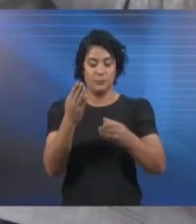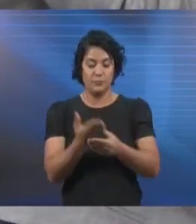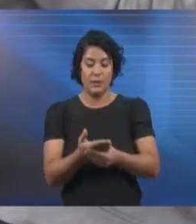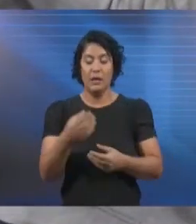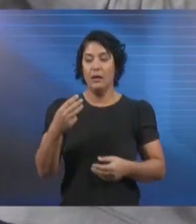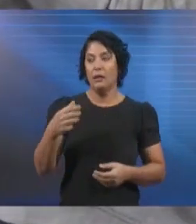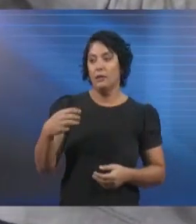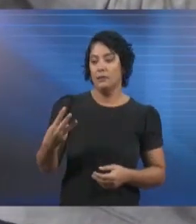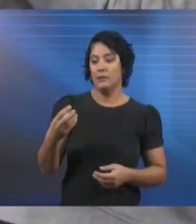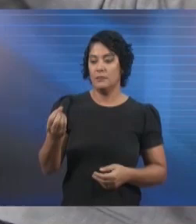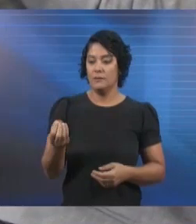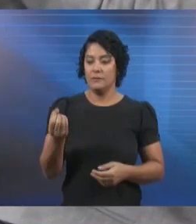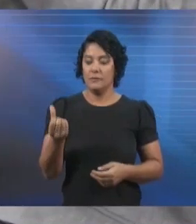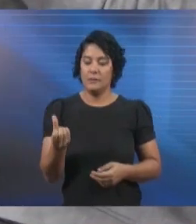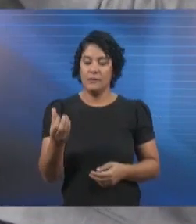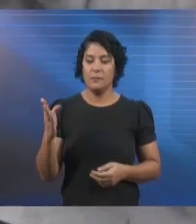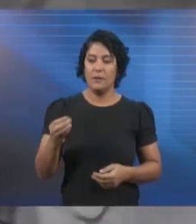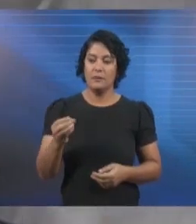número